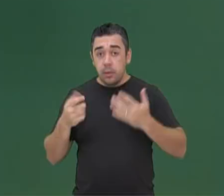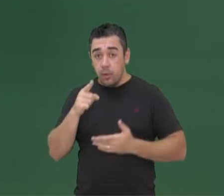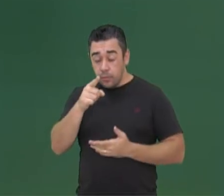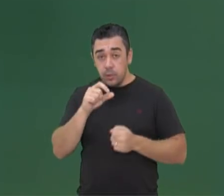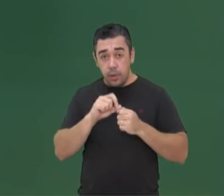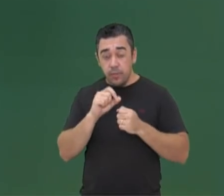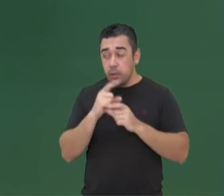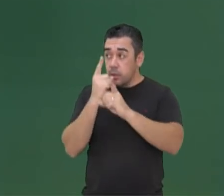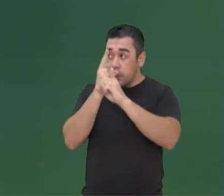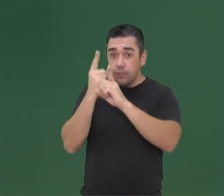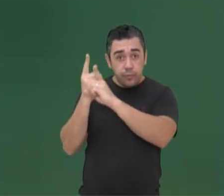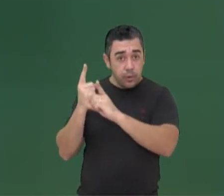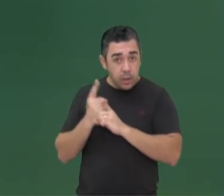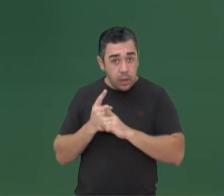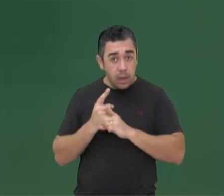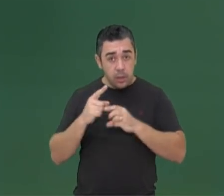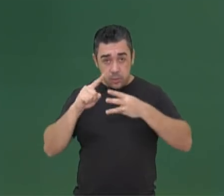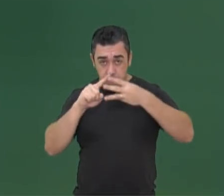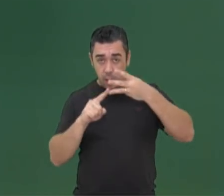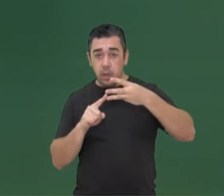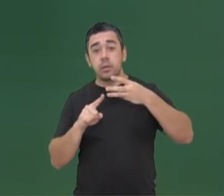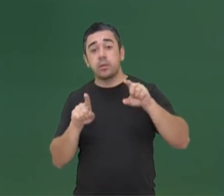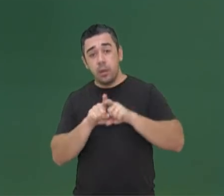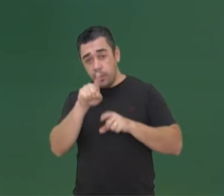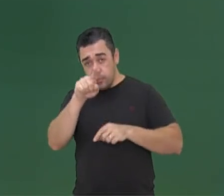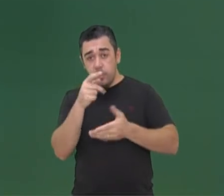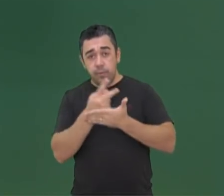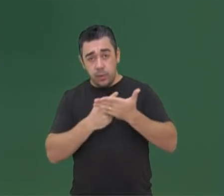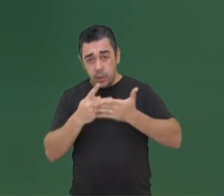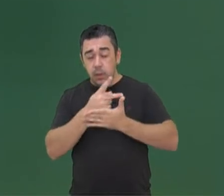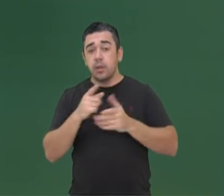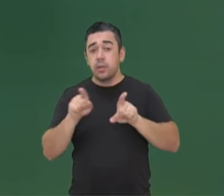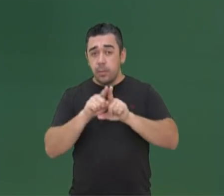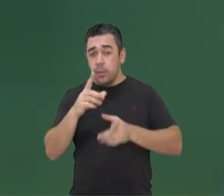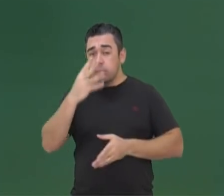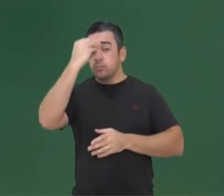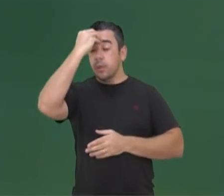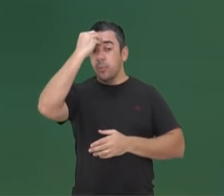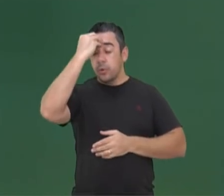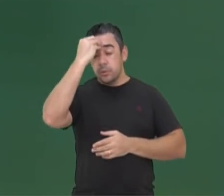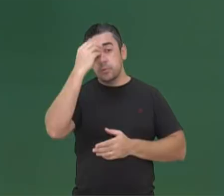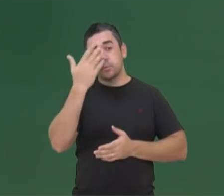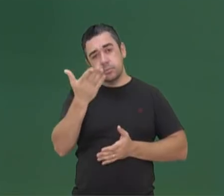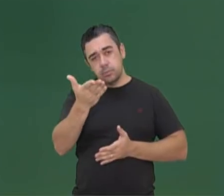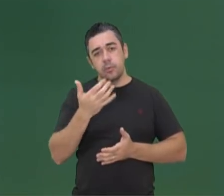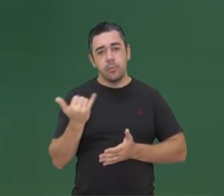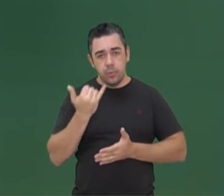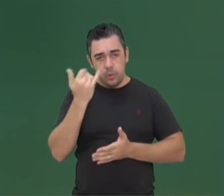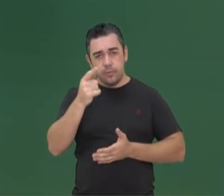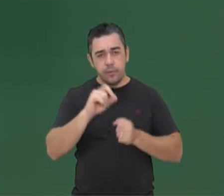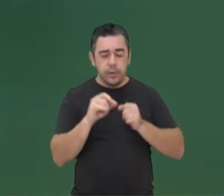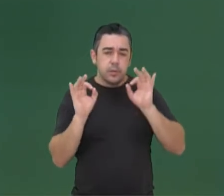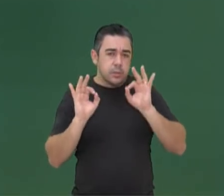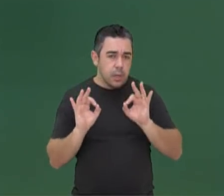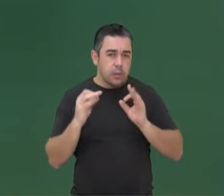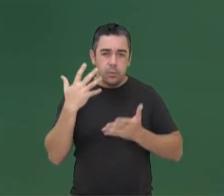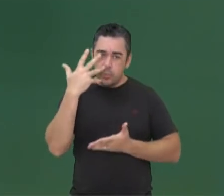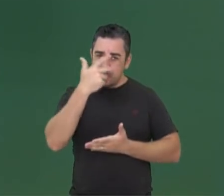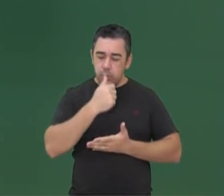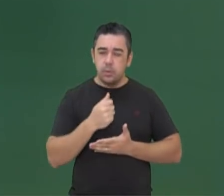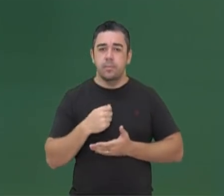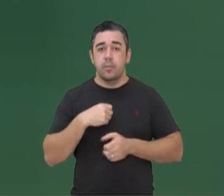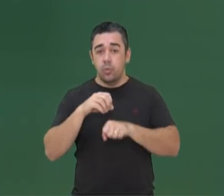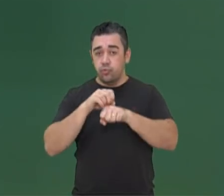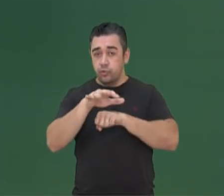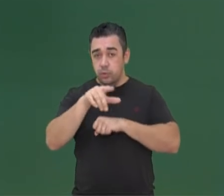você identificar essas 3 partes, o ato de desenhar também era importante. Então, espero que vocês tenham feito com capricho, como eu dei a dica